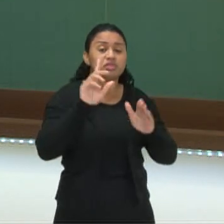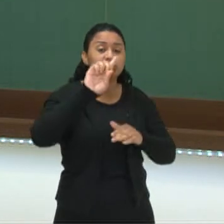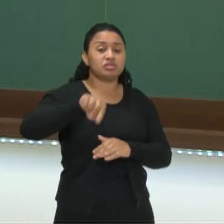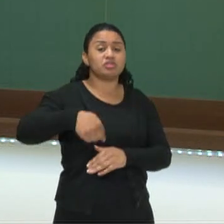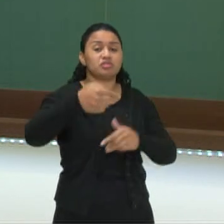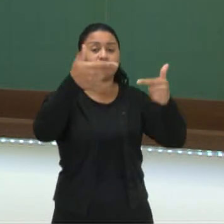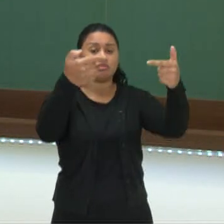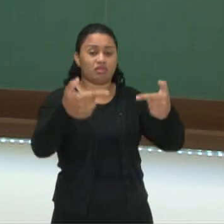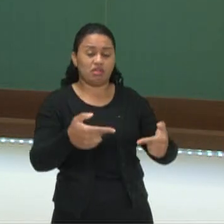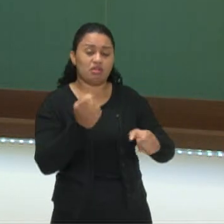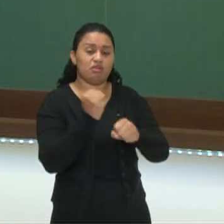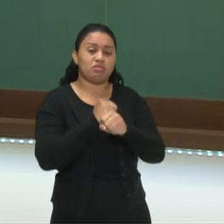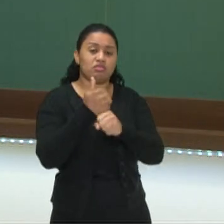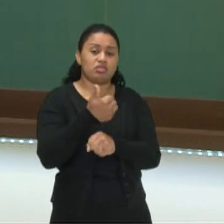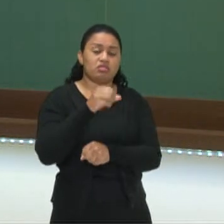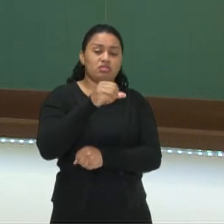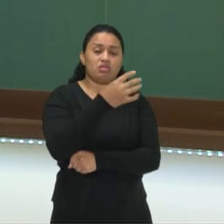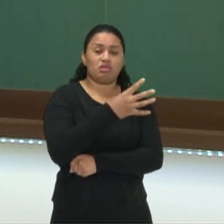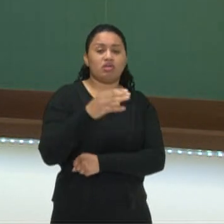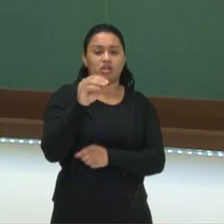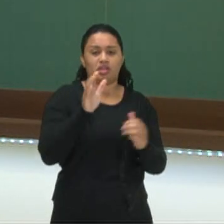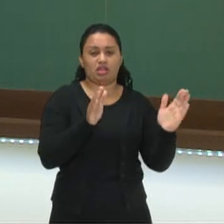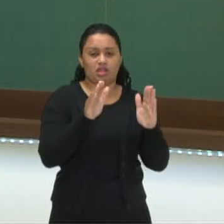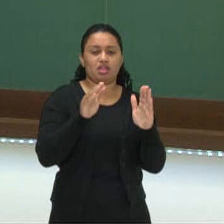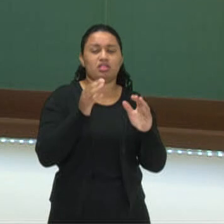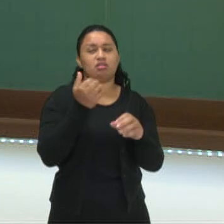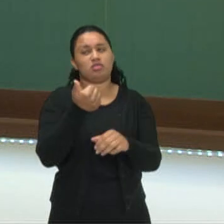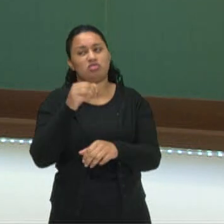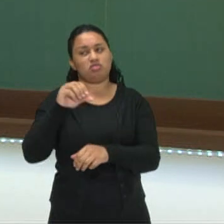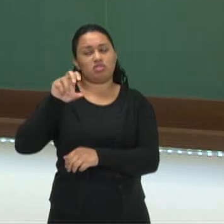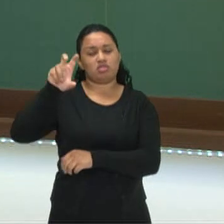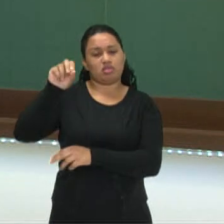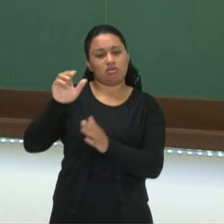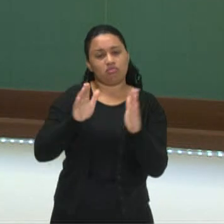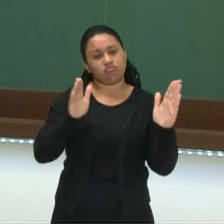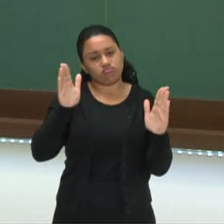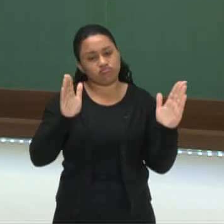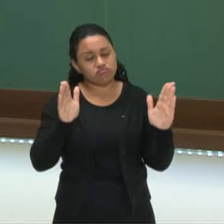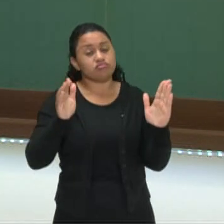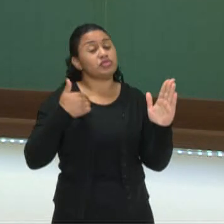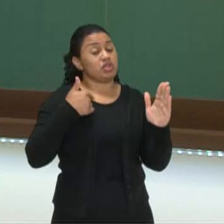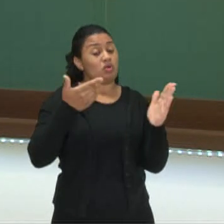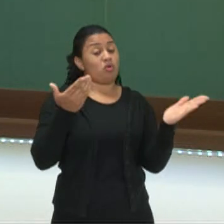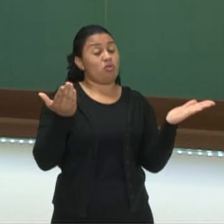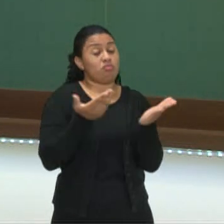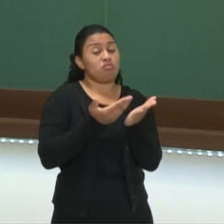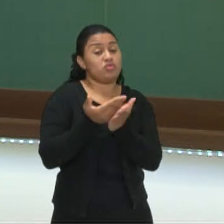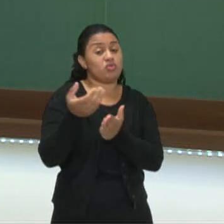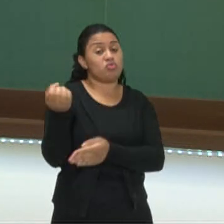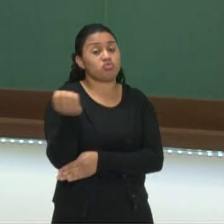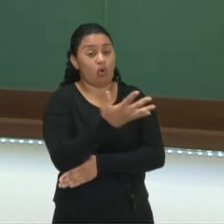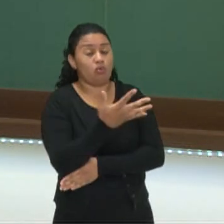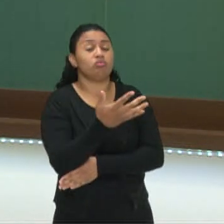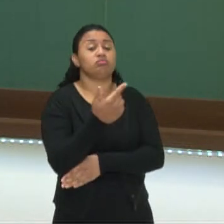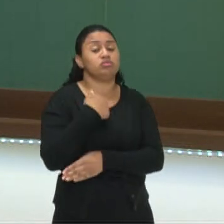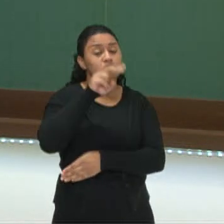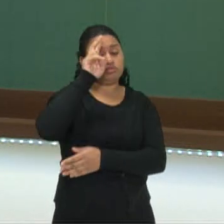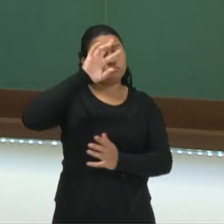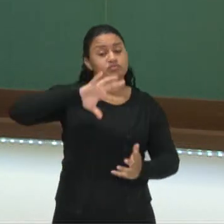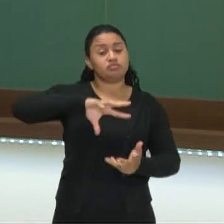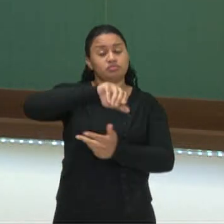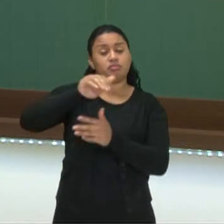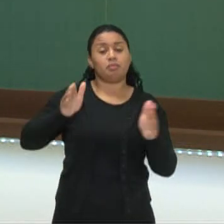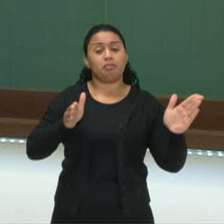pós-guerra, década de 40, 50. Então está tendo um limiar de uma coisa nova. Lembrando que o mundo está vindo de uma